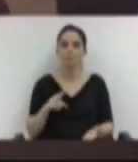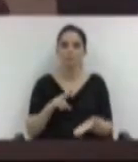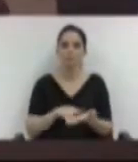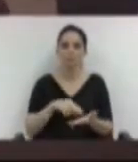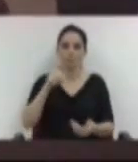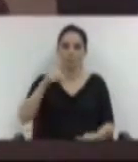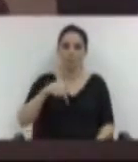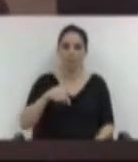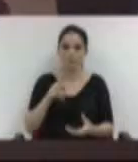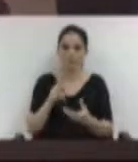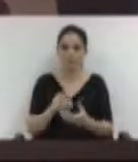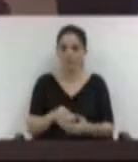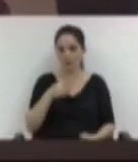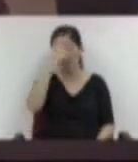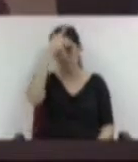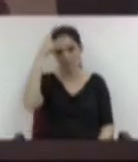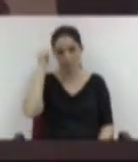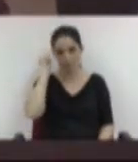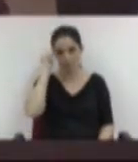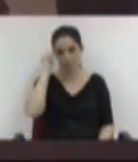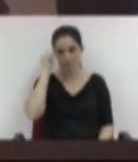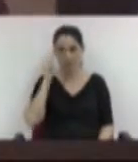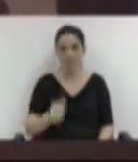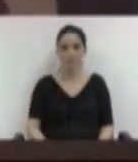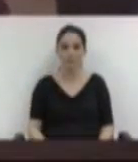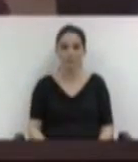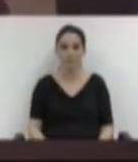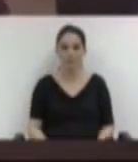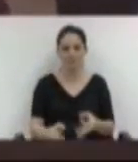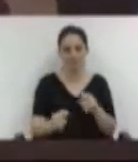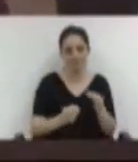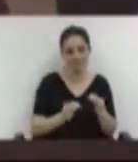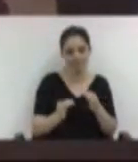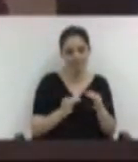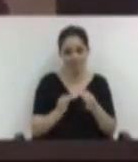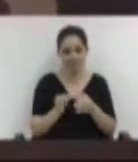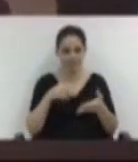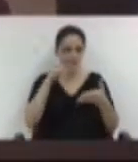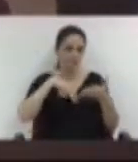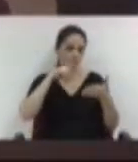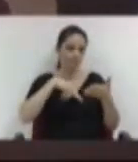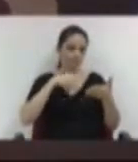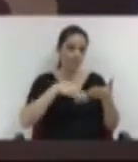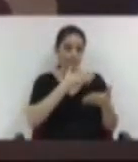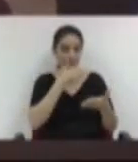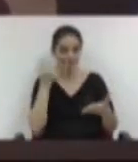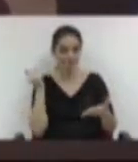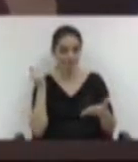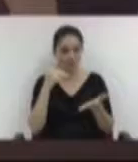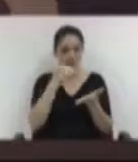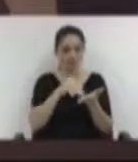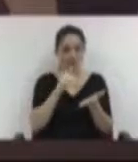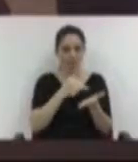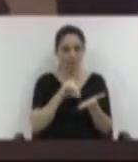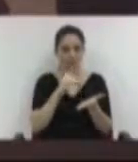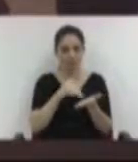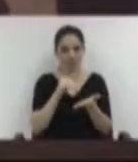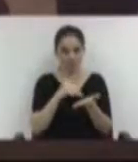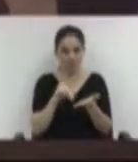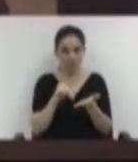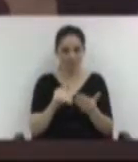Prefeitura Municipal, merecer uma análise mais apurada por parte das secretarias municipais